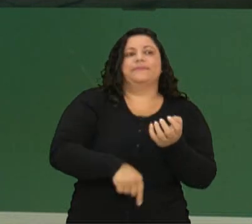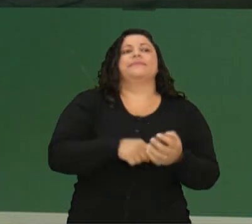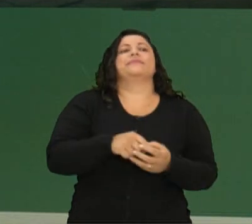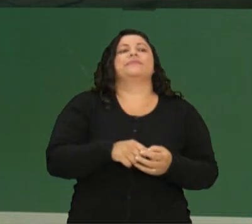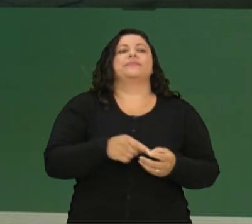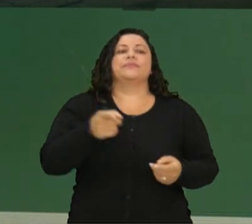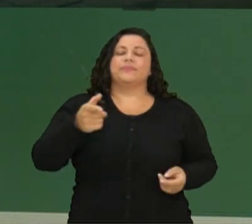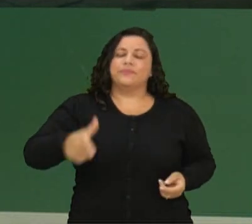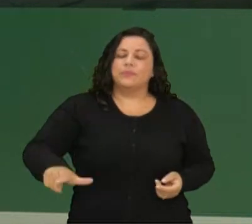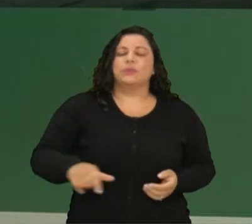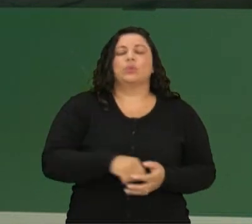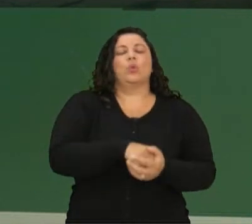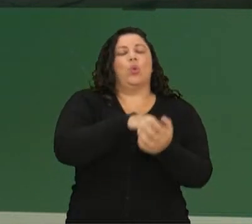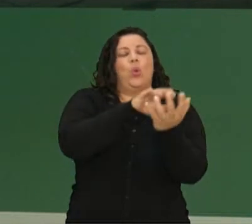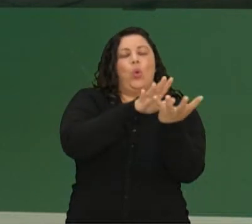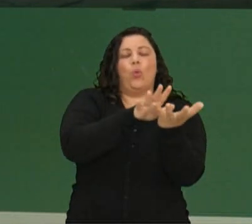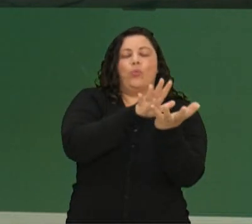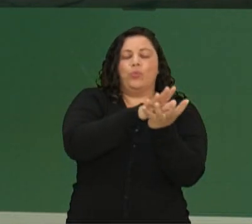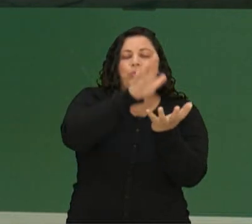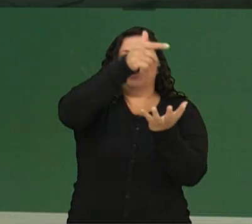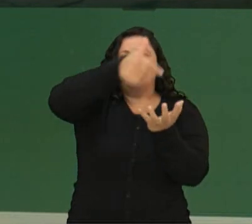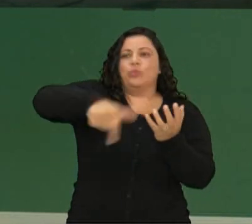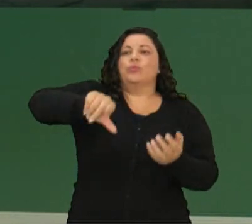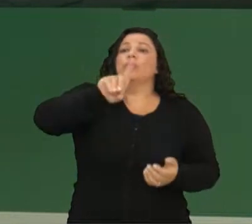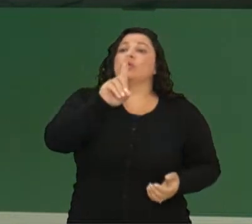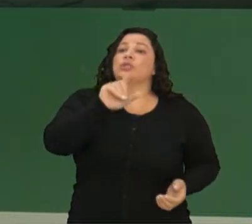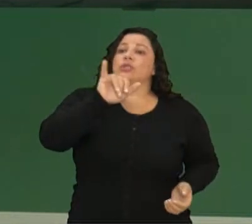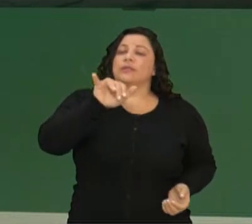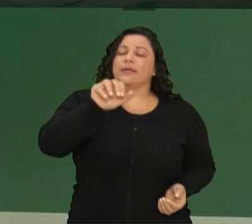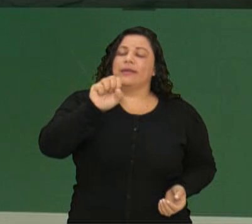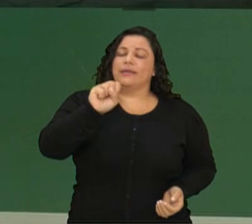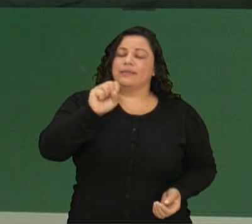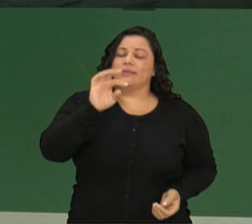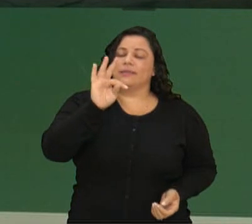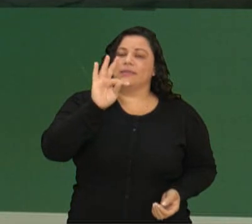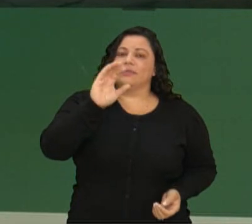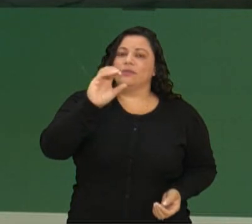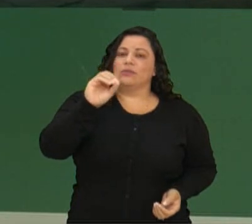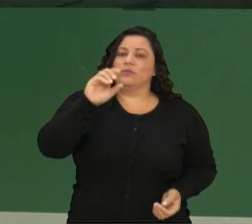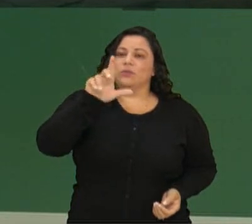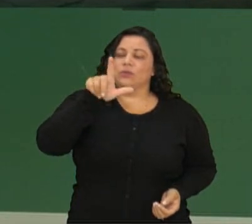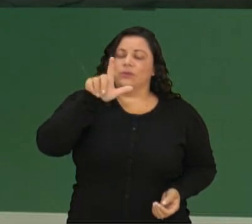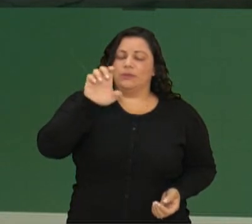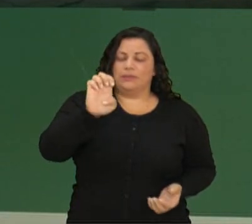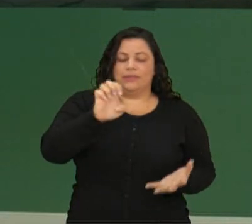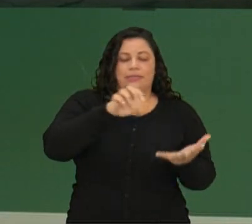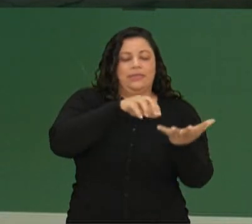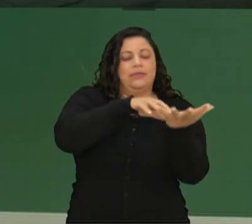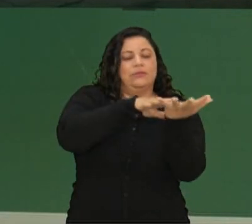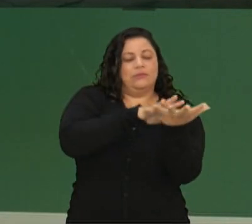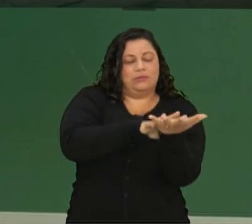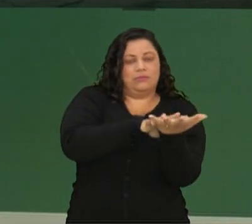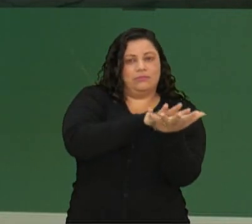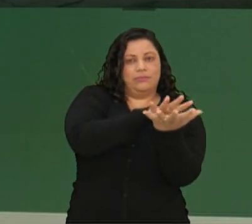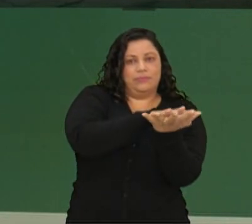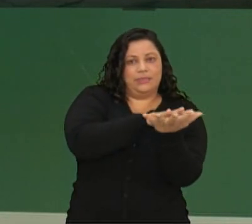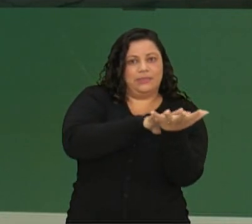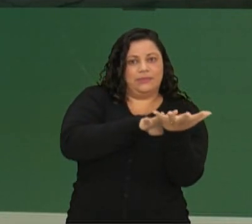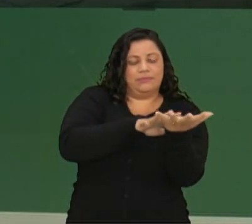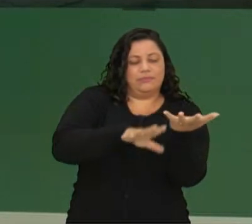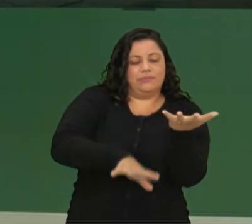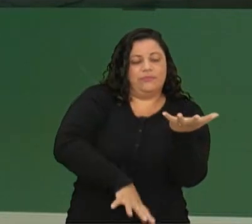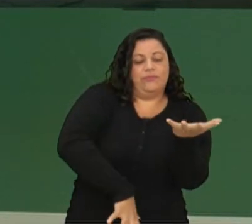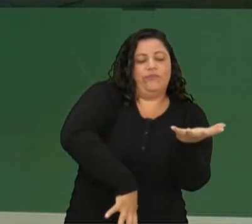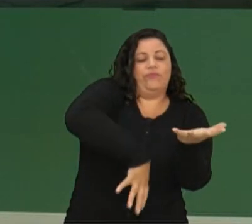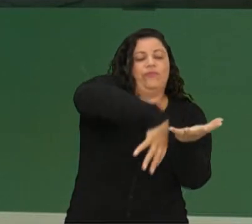é o relaxamento do músculo cardíaco e sístole é a contração, quando ele impulsiona sangue para as